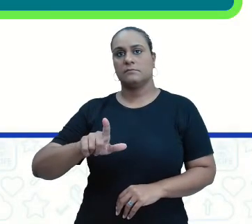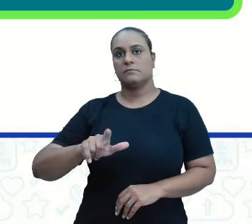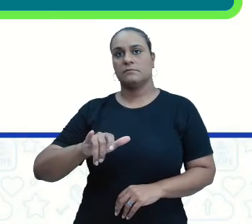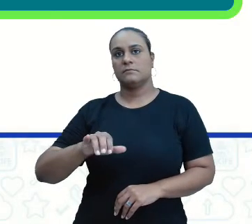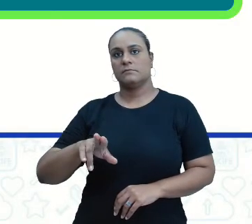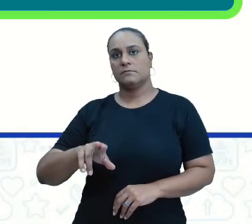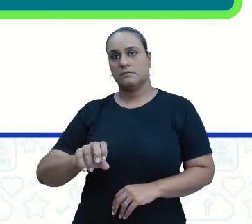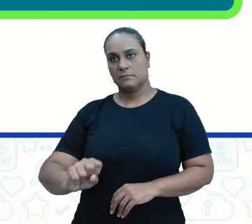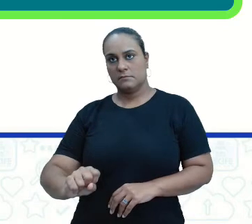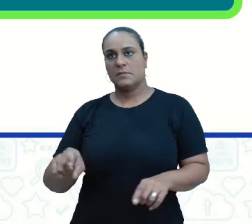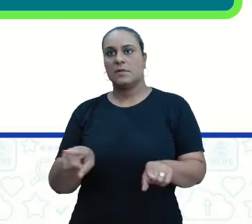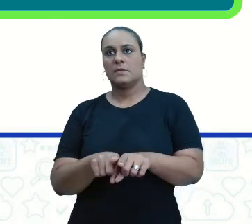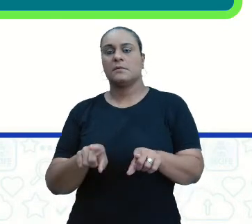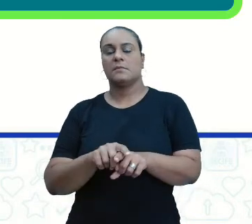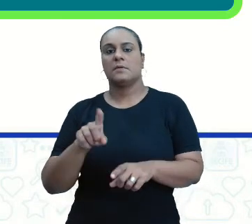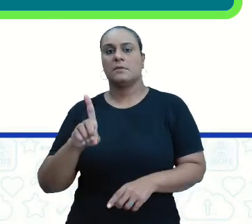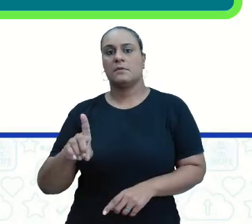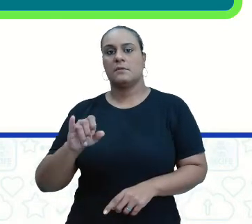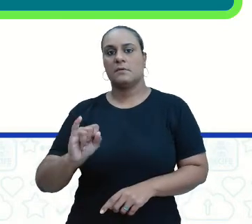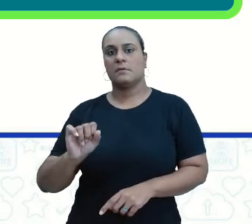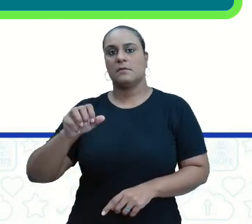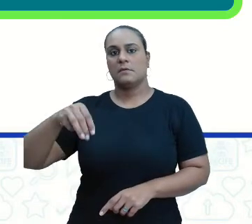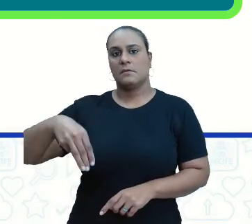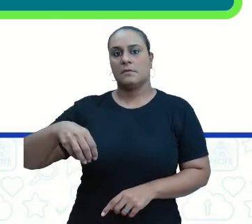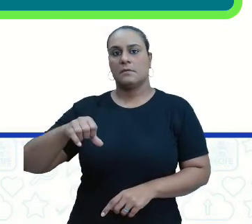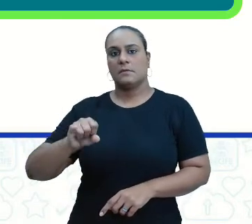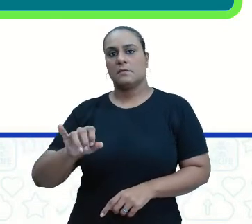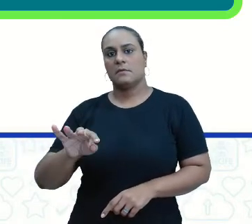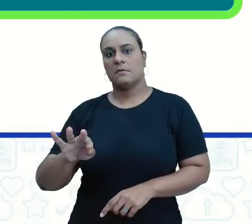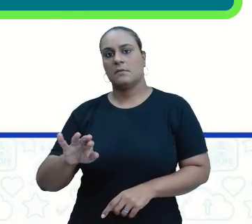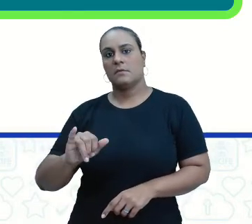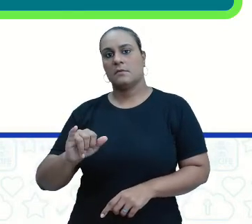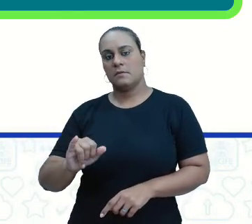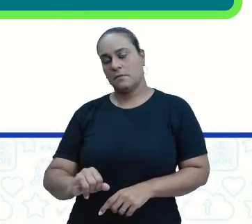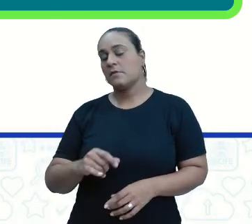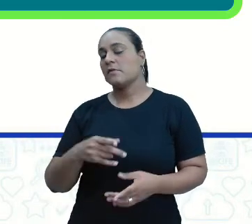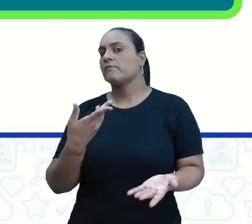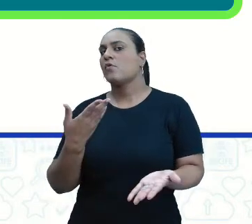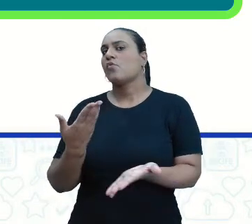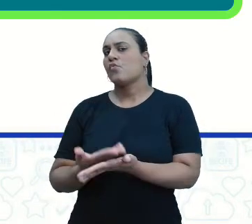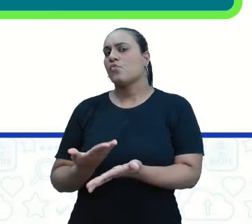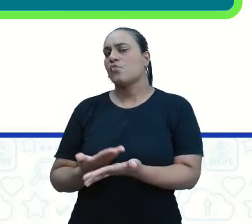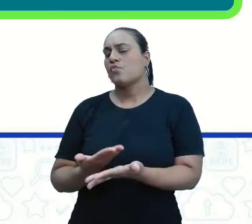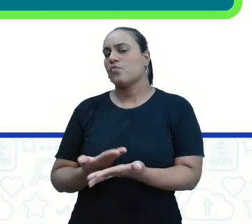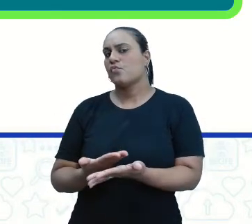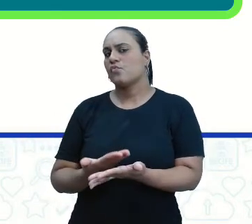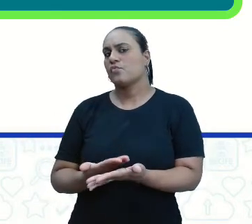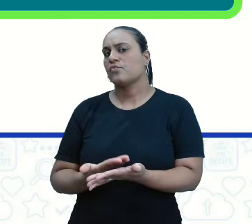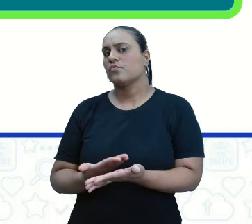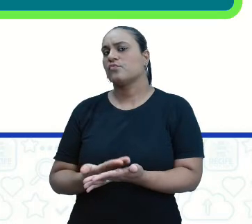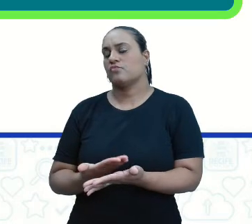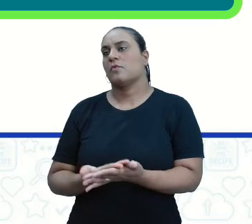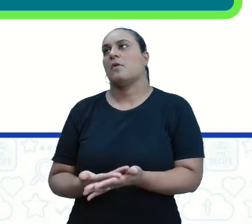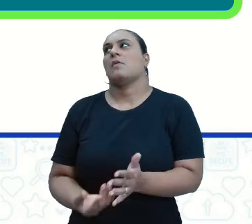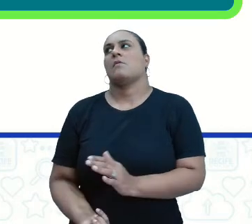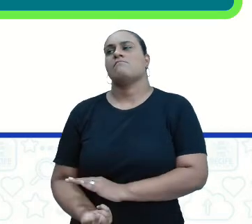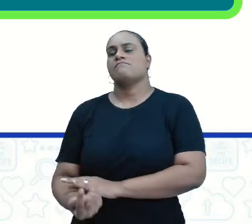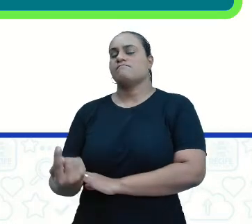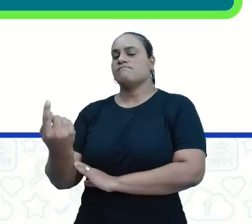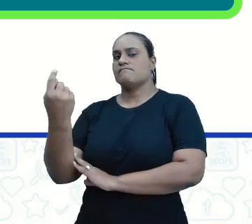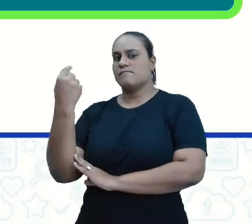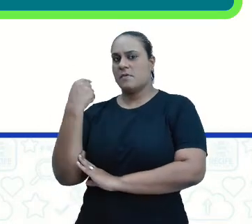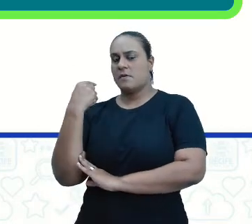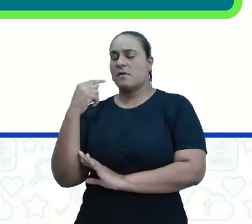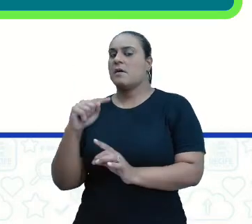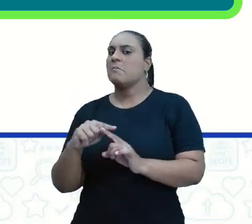Dimitri, esses dois cientistas, eles foram estudando paralelamente na época, né,